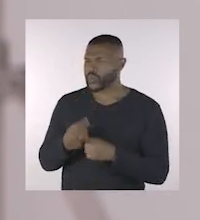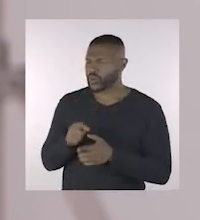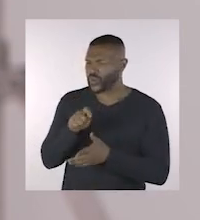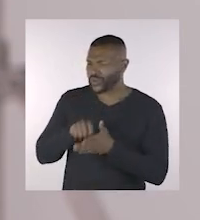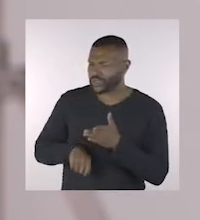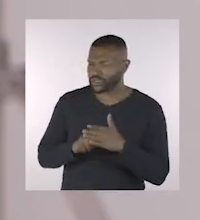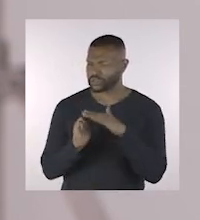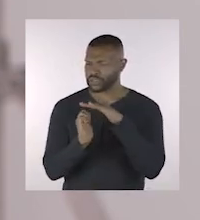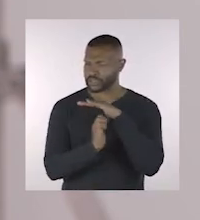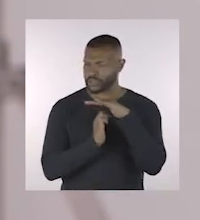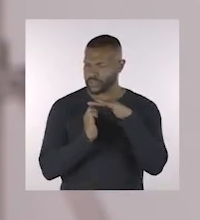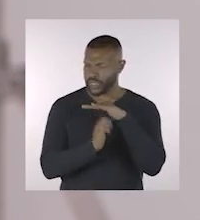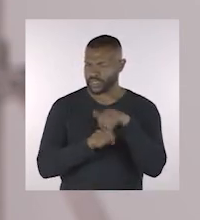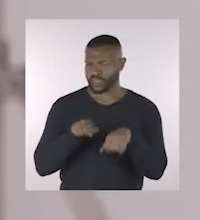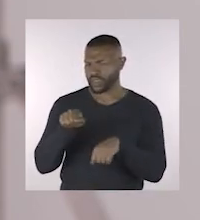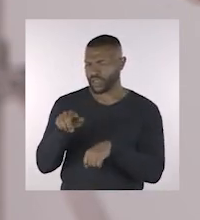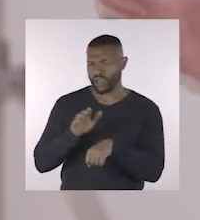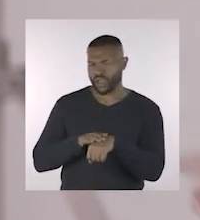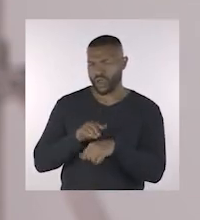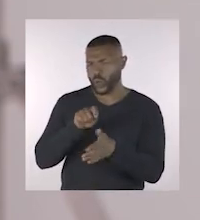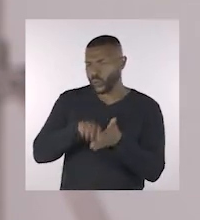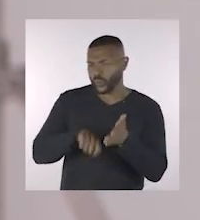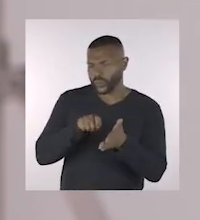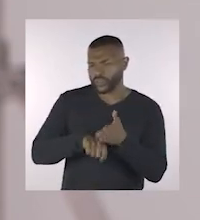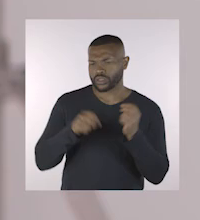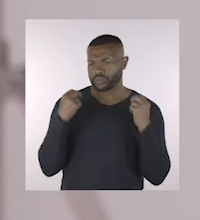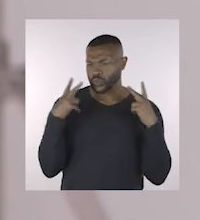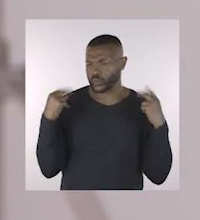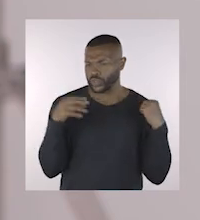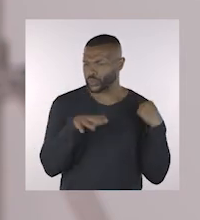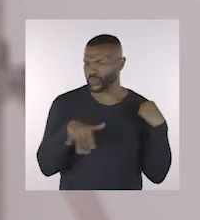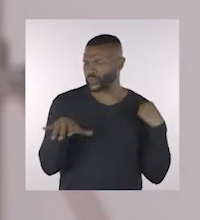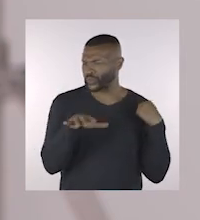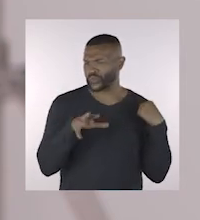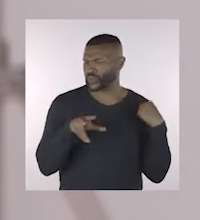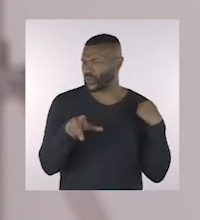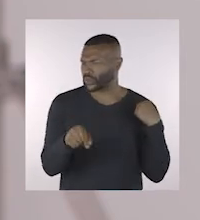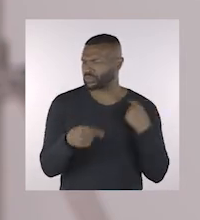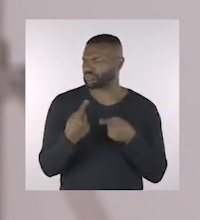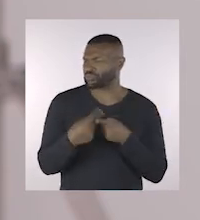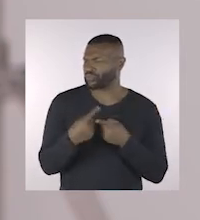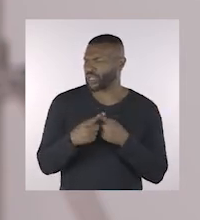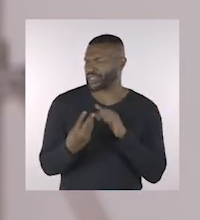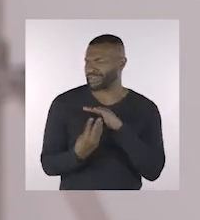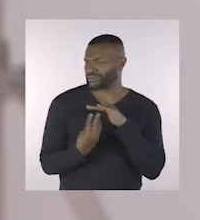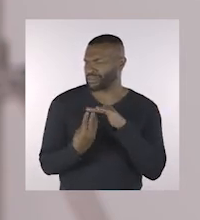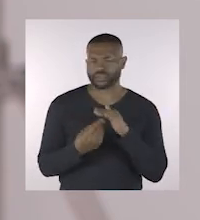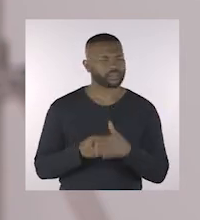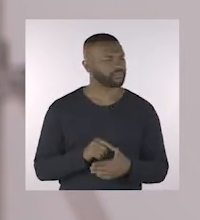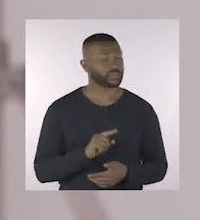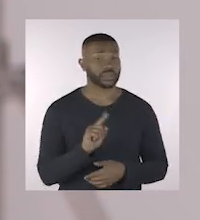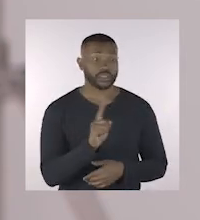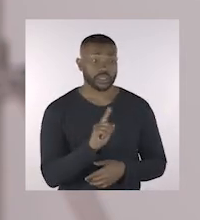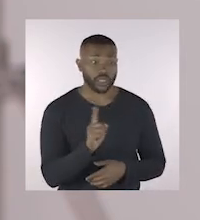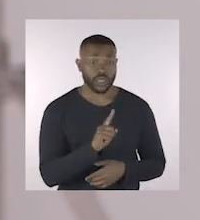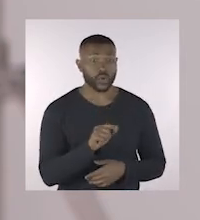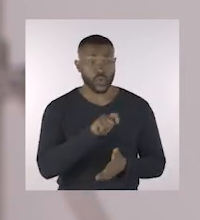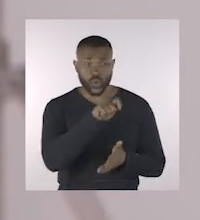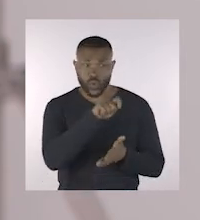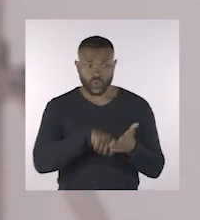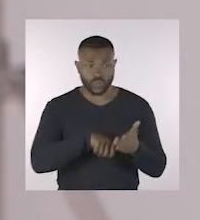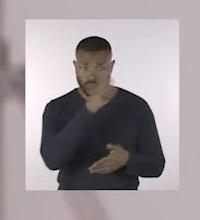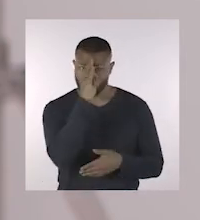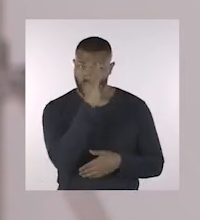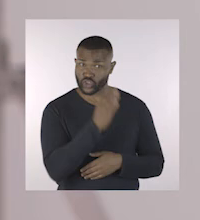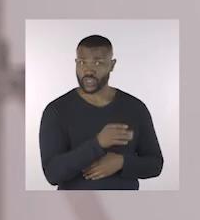falaram para mim assim que você não contrata uma empresa a empresa subcontratada todos os transportadores escolares aí falando não